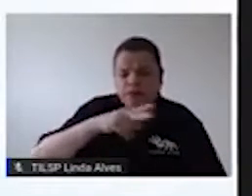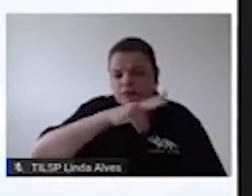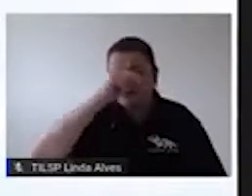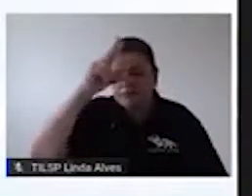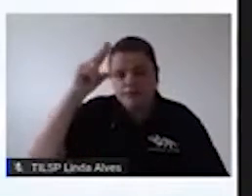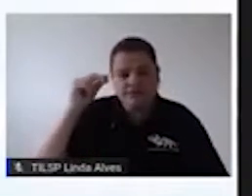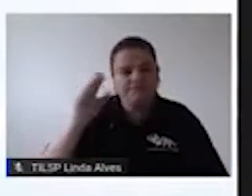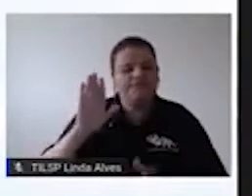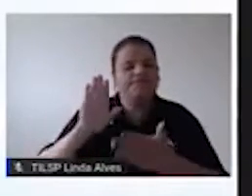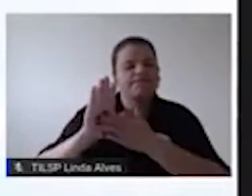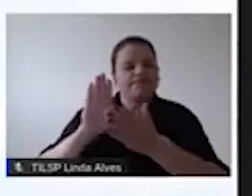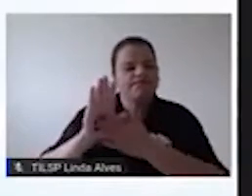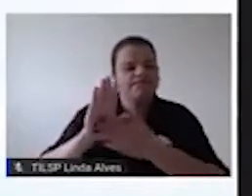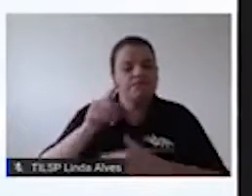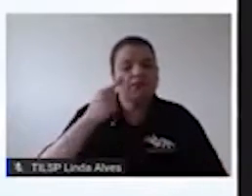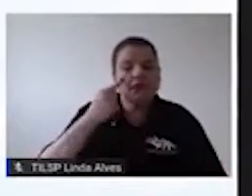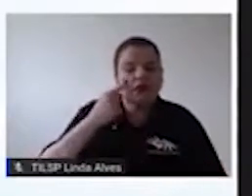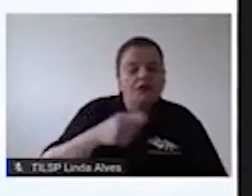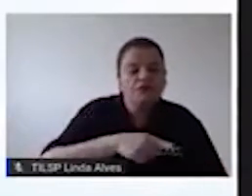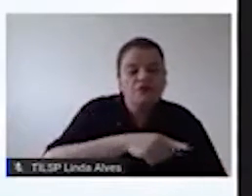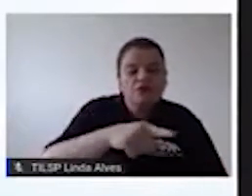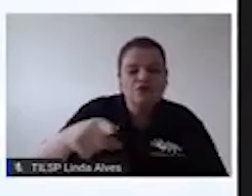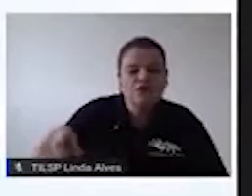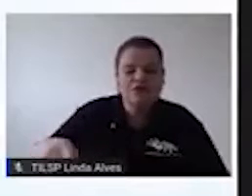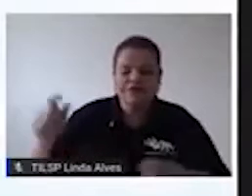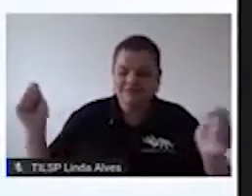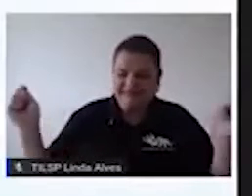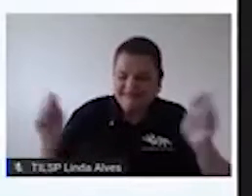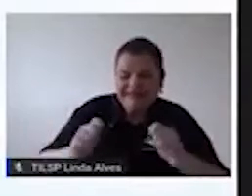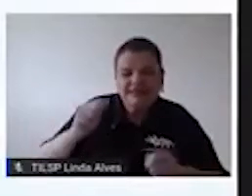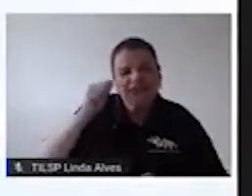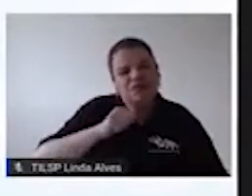com essa capacidade que a mulher tem tido